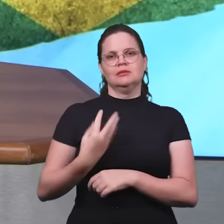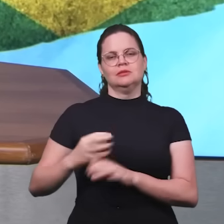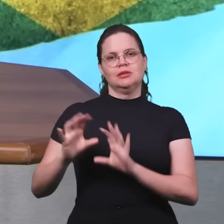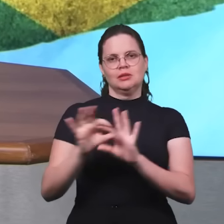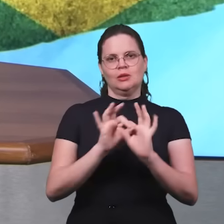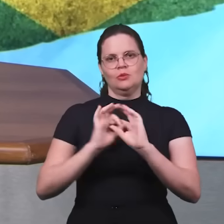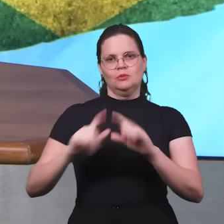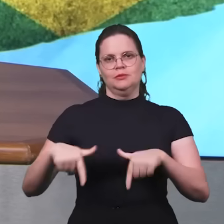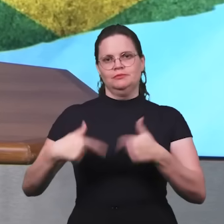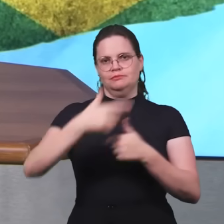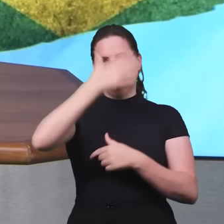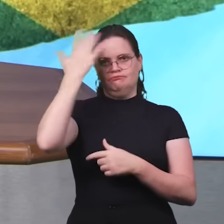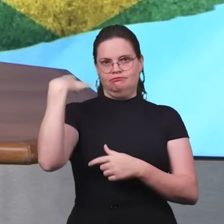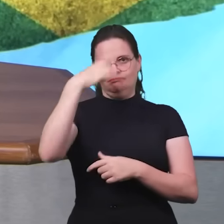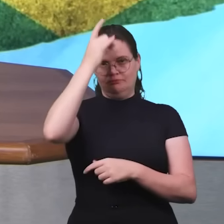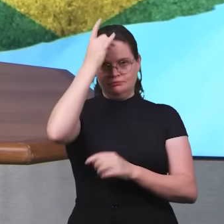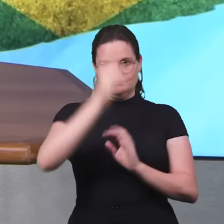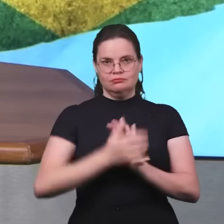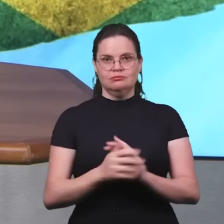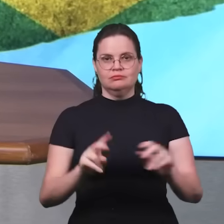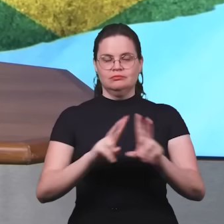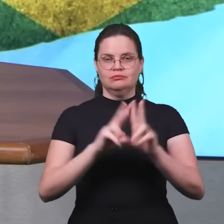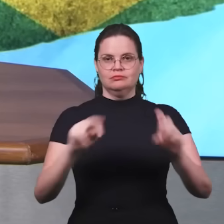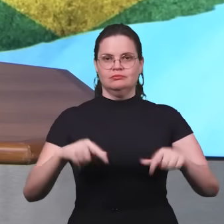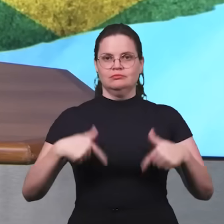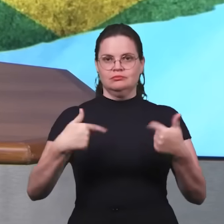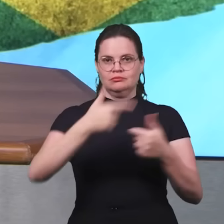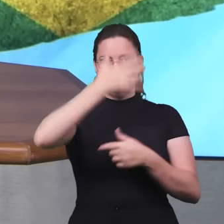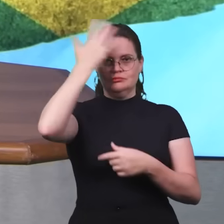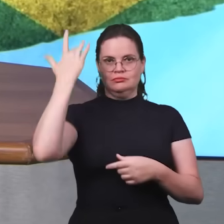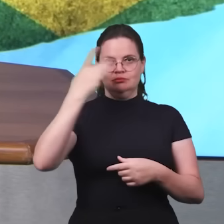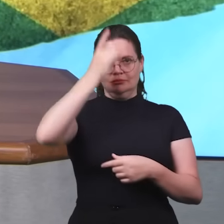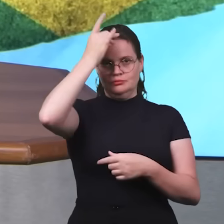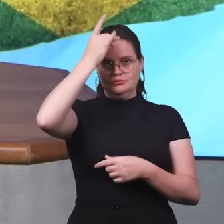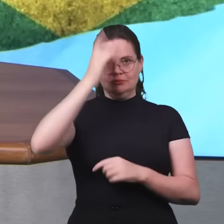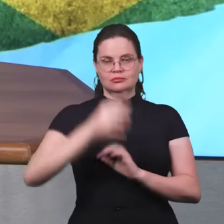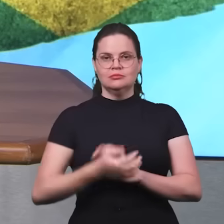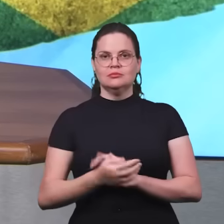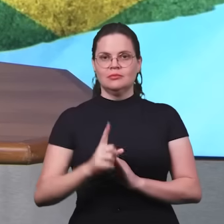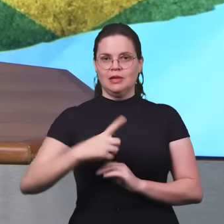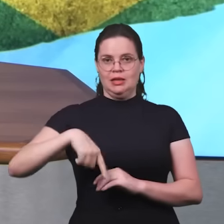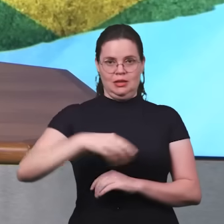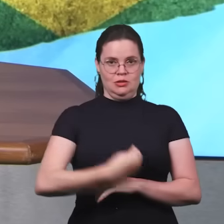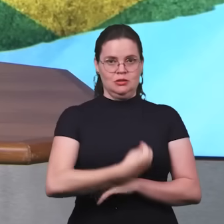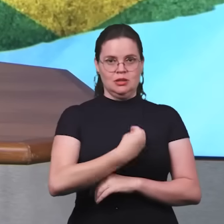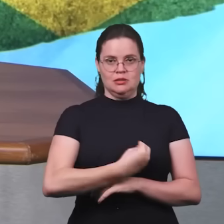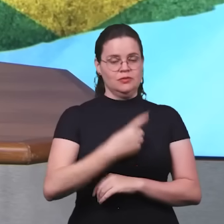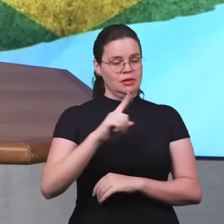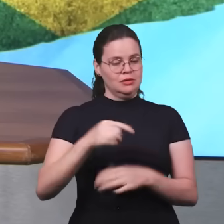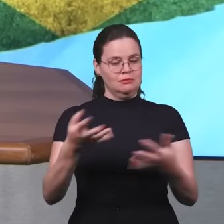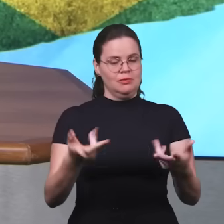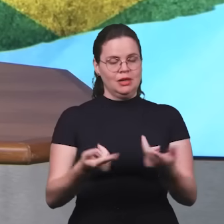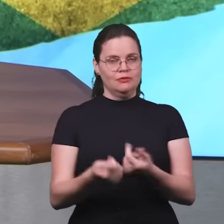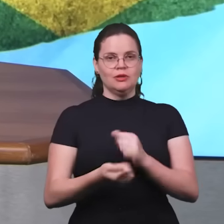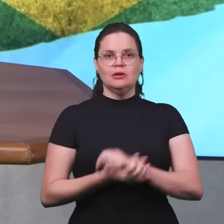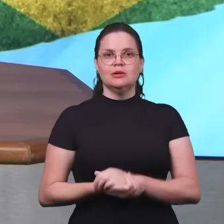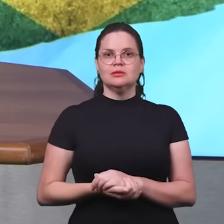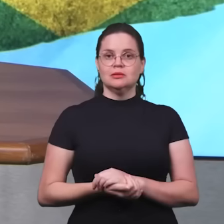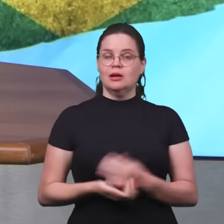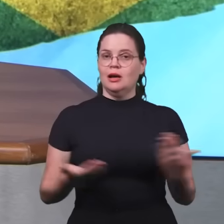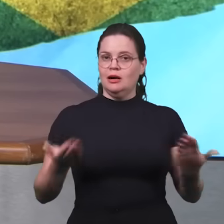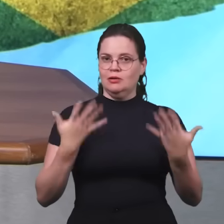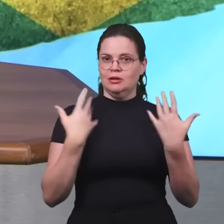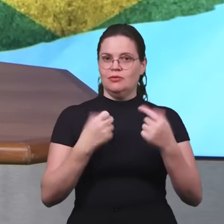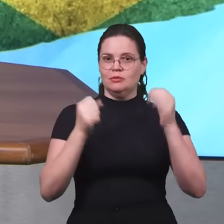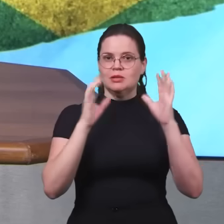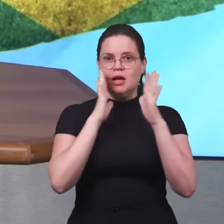no Espírito. E falando no Espírito, a ação do Espírito Santo em nós é maravilhosa e nós